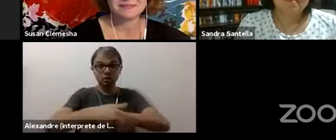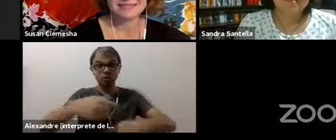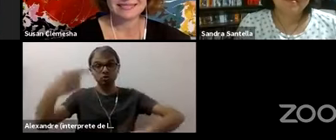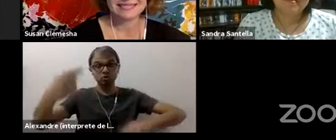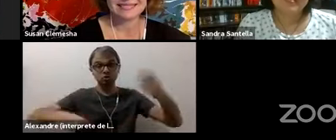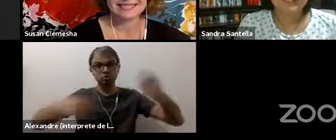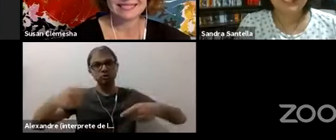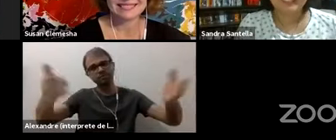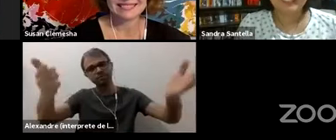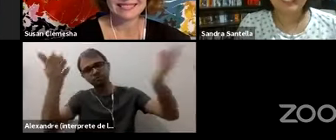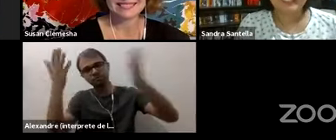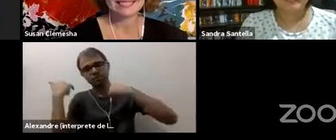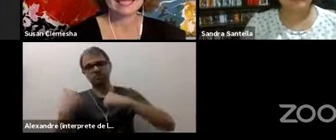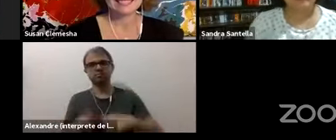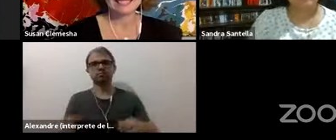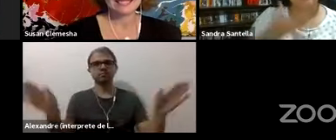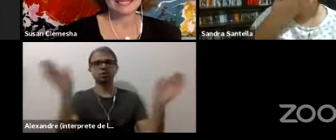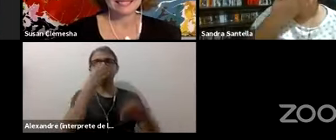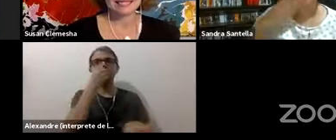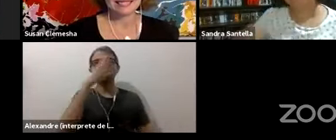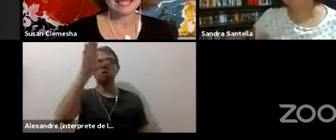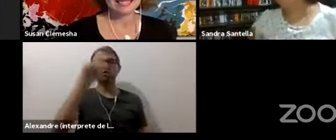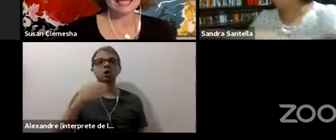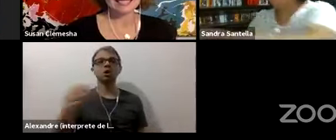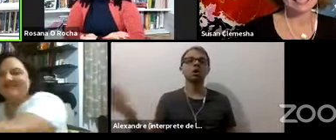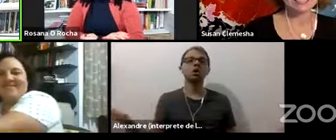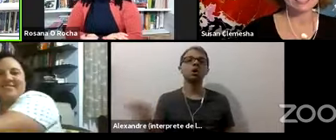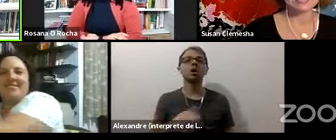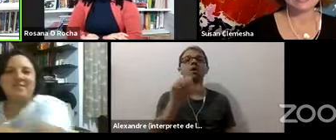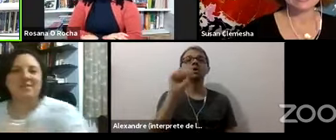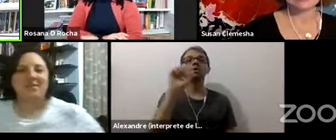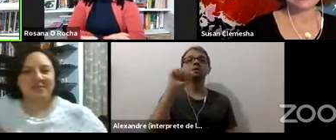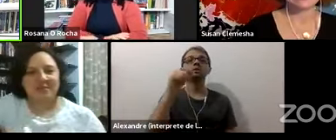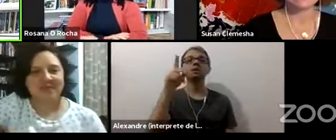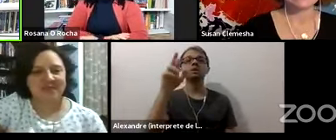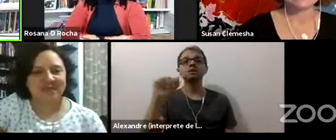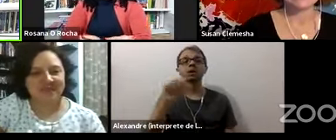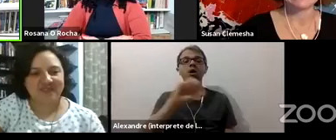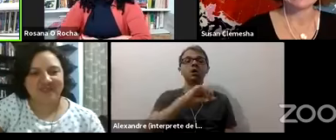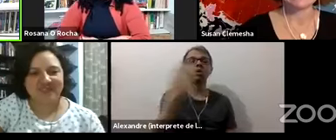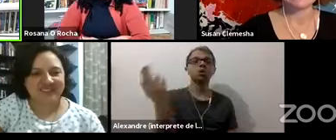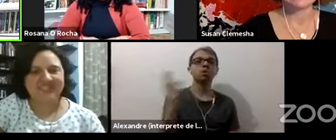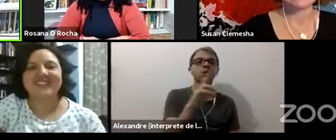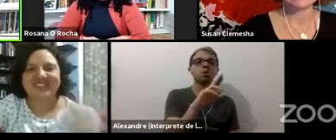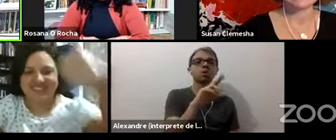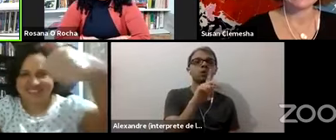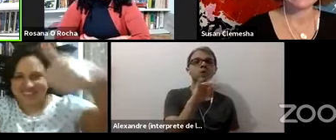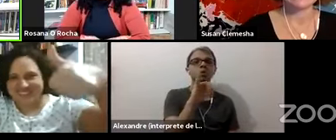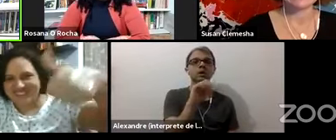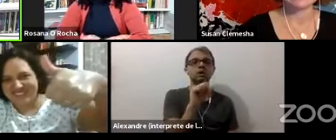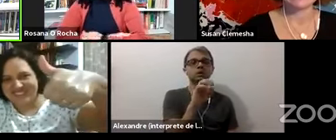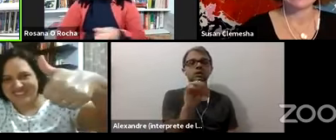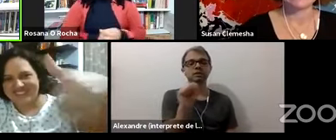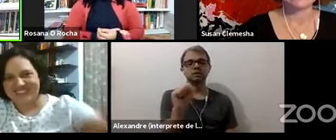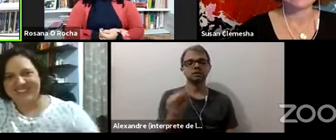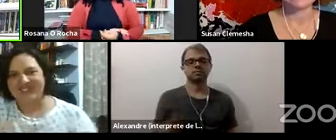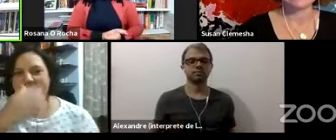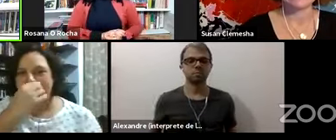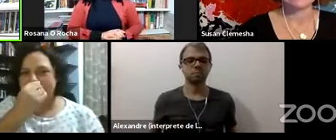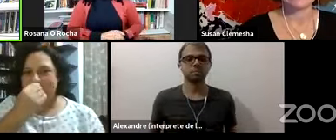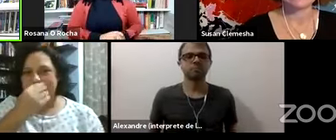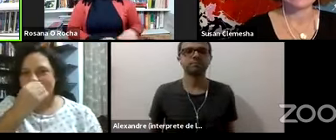com a gente, gente. Boa noite. Eu passo a bola para a Sandra ou para o Ulisses? Ulisses, né? Uhul! Aqui, Ulisses,